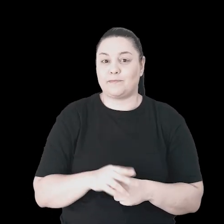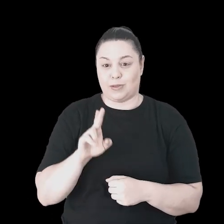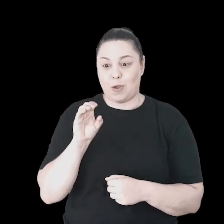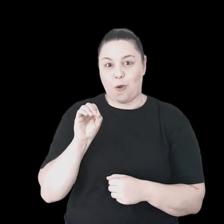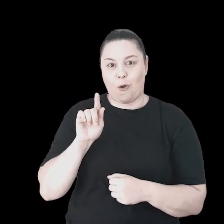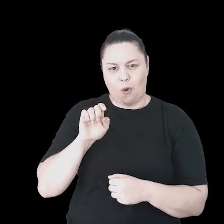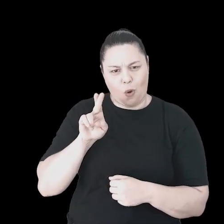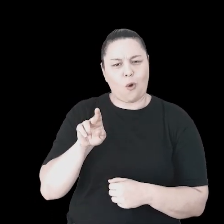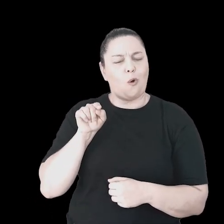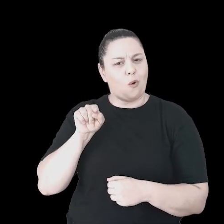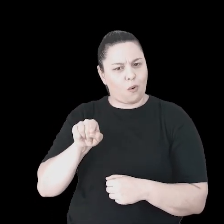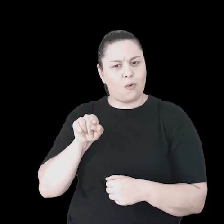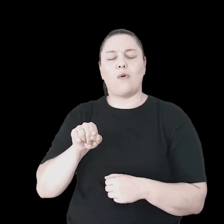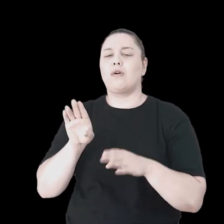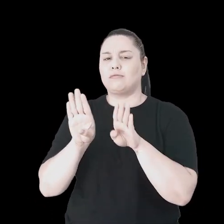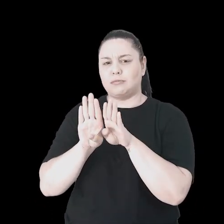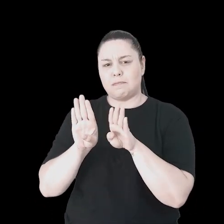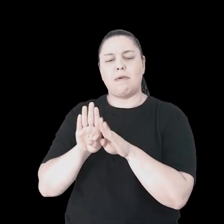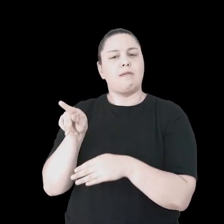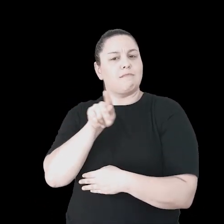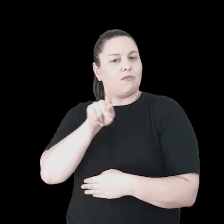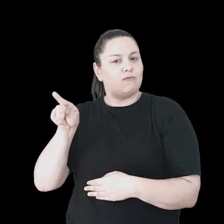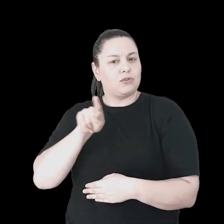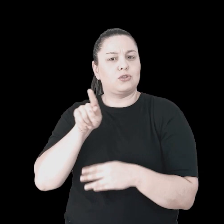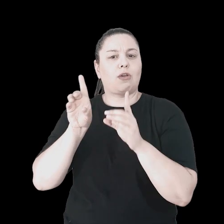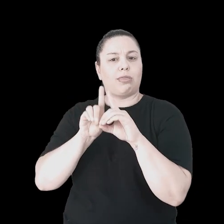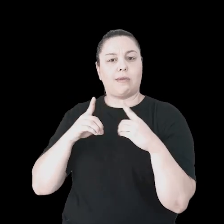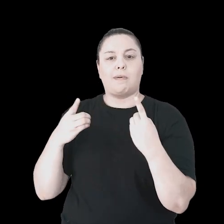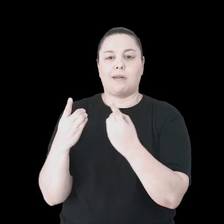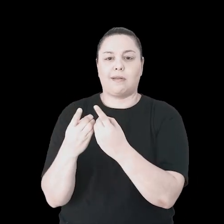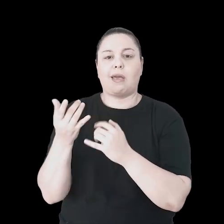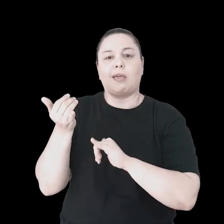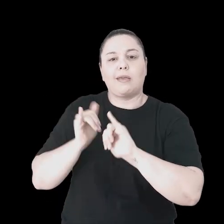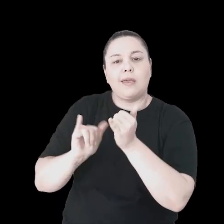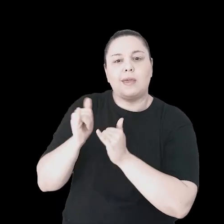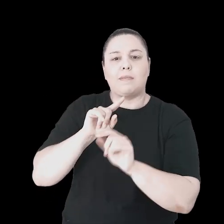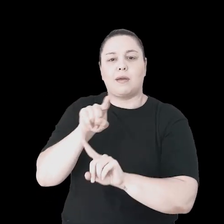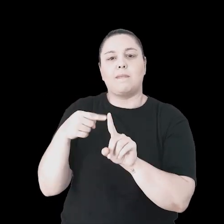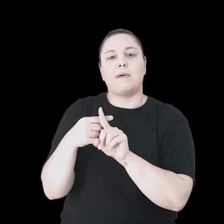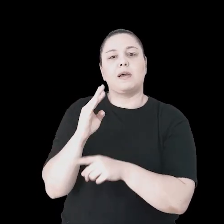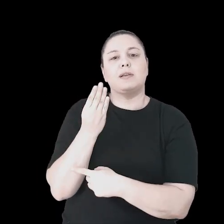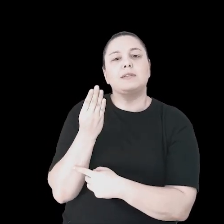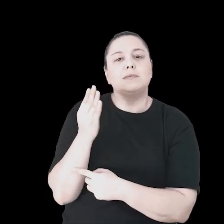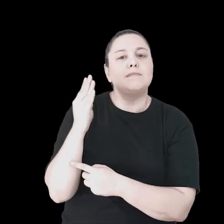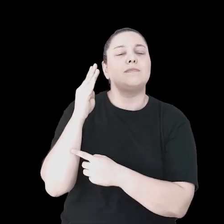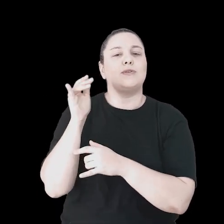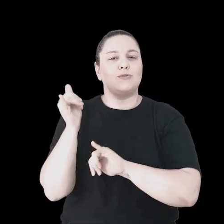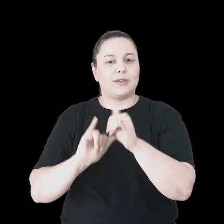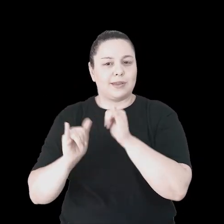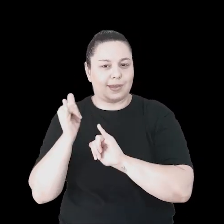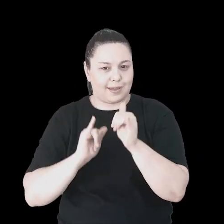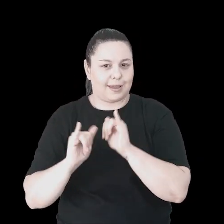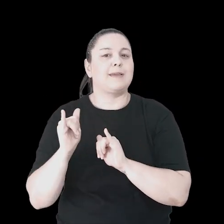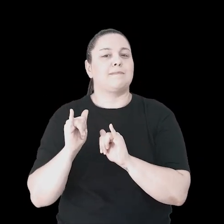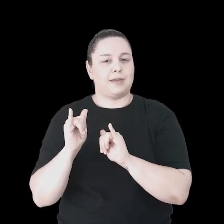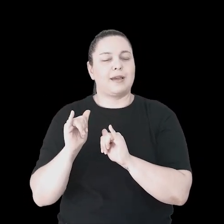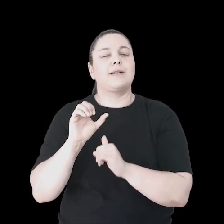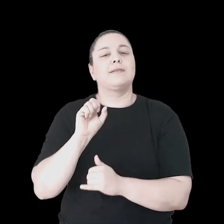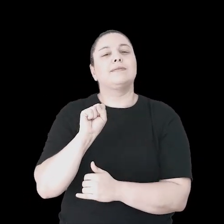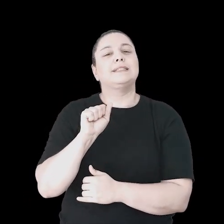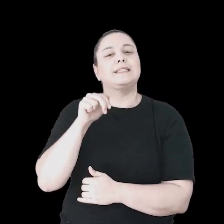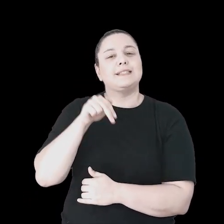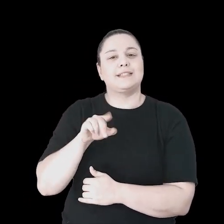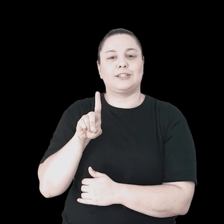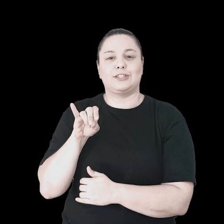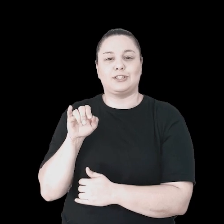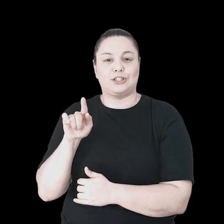proteína Escherichia coli. Roger Chen foi um bioquímico sino-americano, professor do Departamento de Química e Bioquímica da